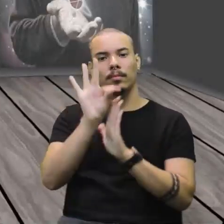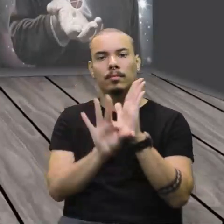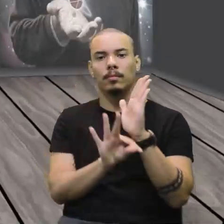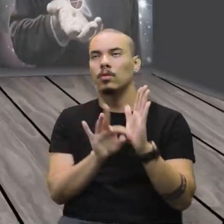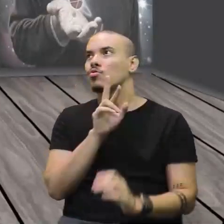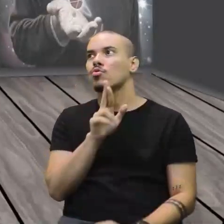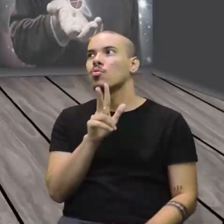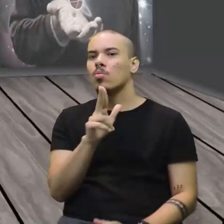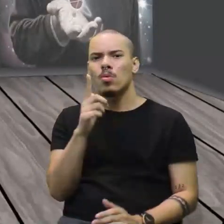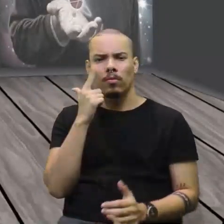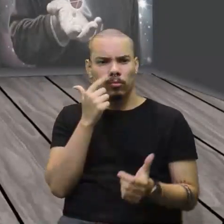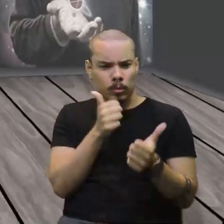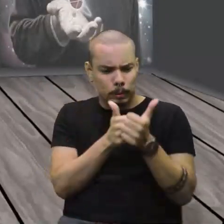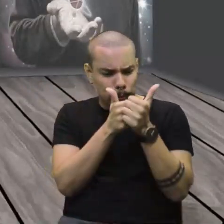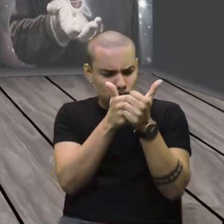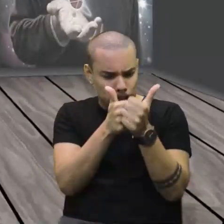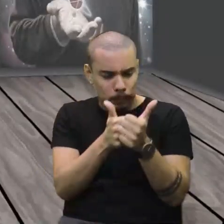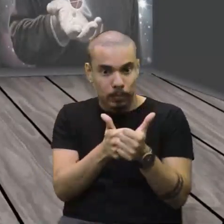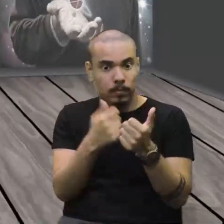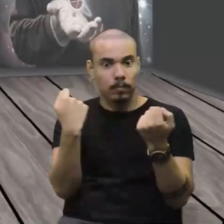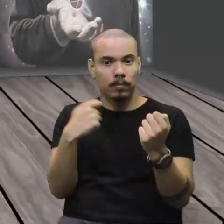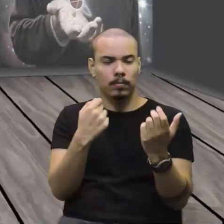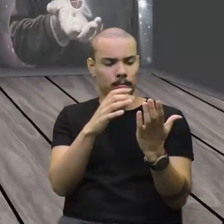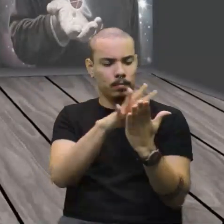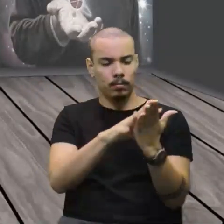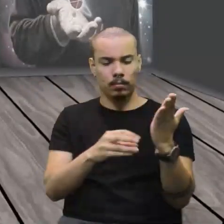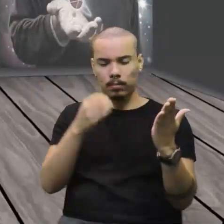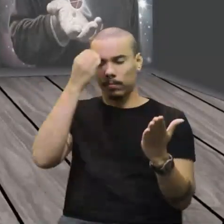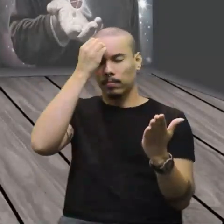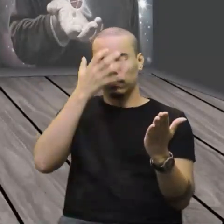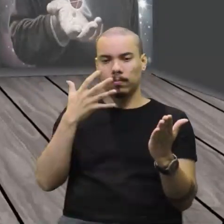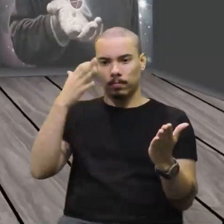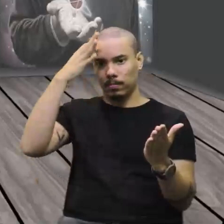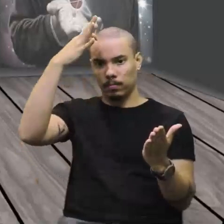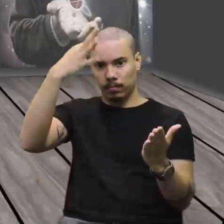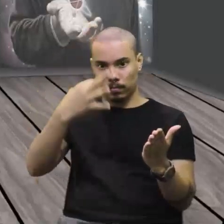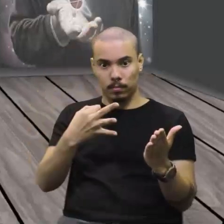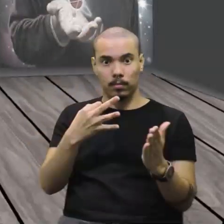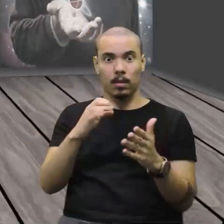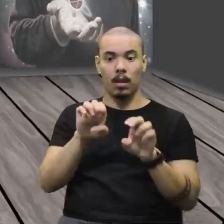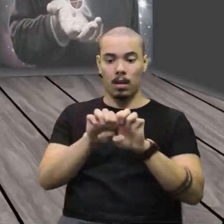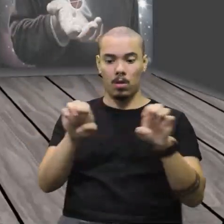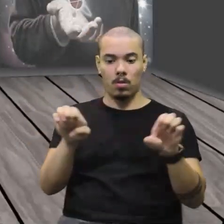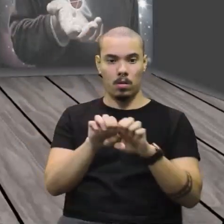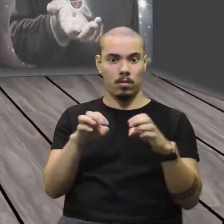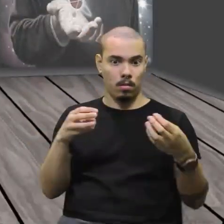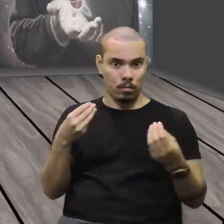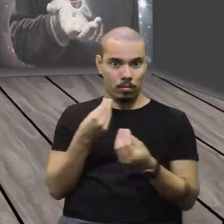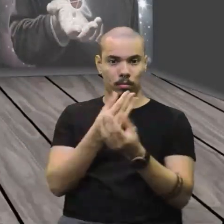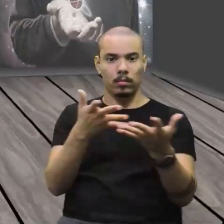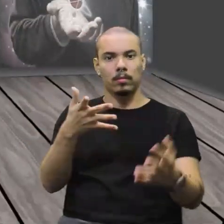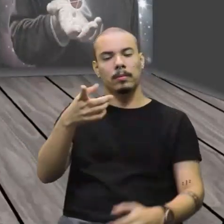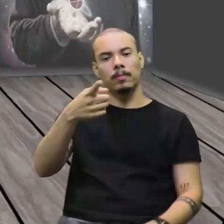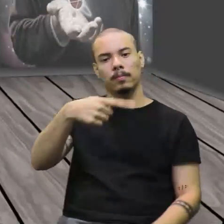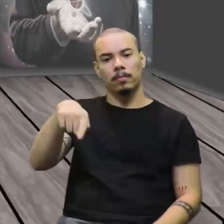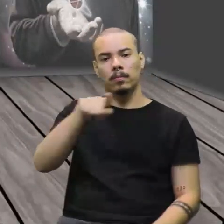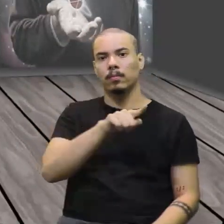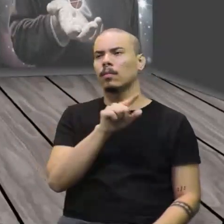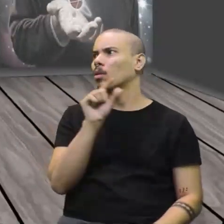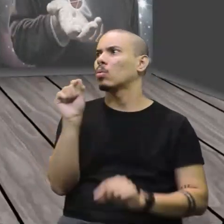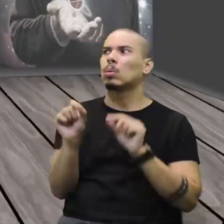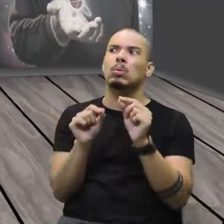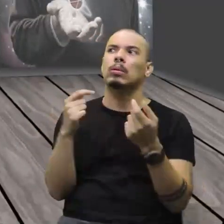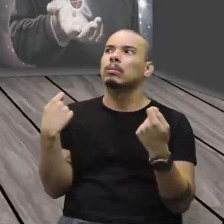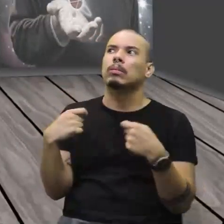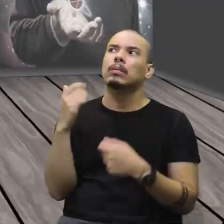você leve ao pé da letra, você tem que interpretar aquilo ali. Uma equação é dada para você. O que você tem que